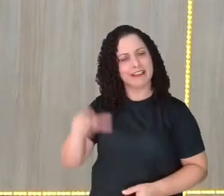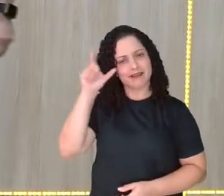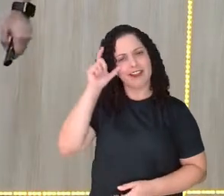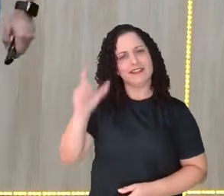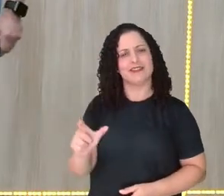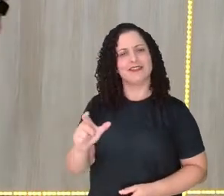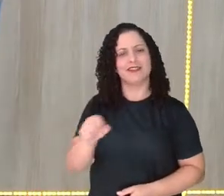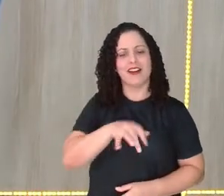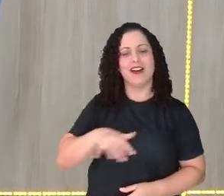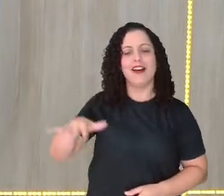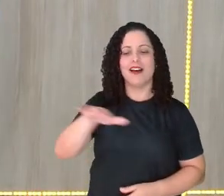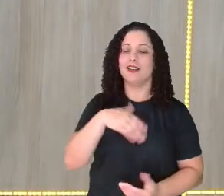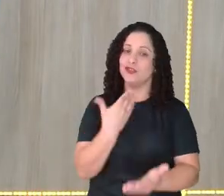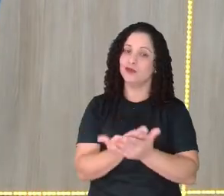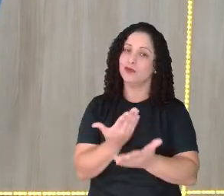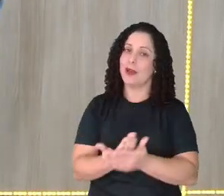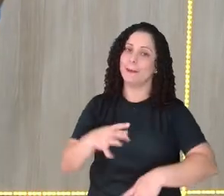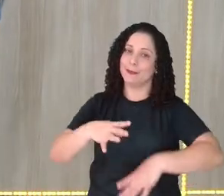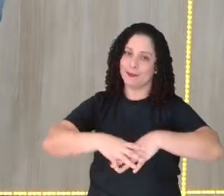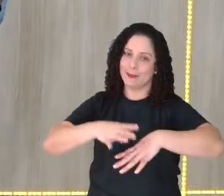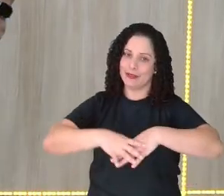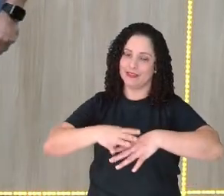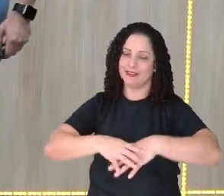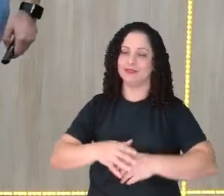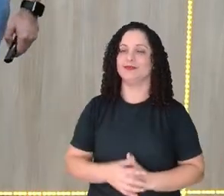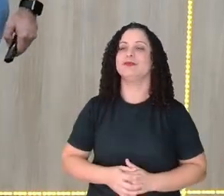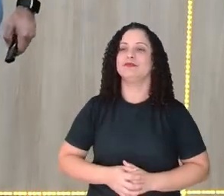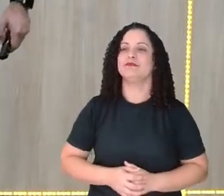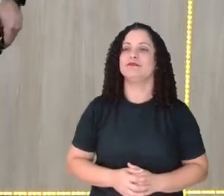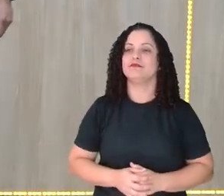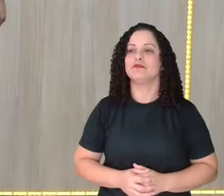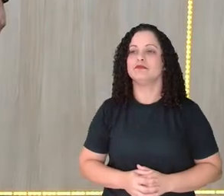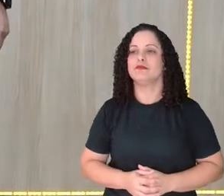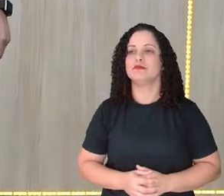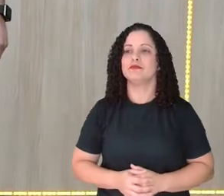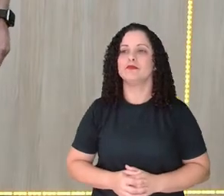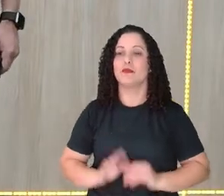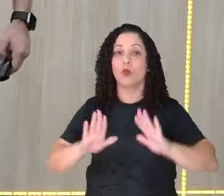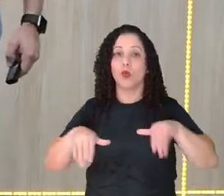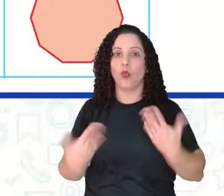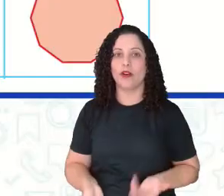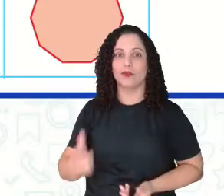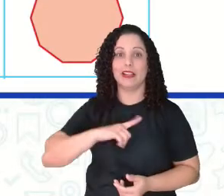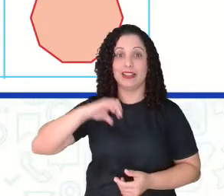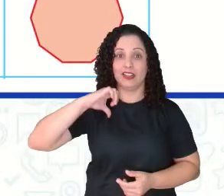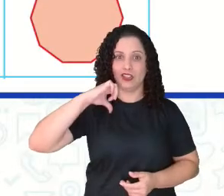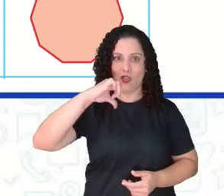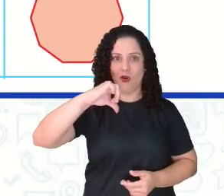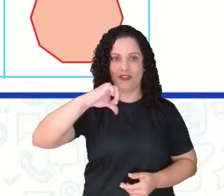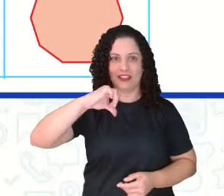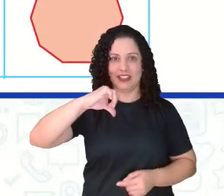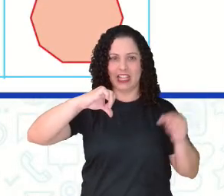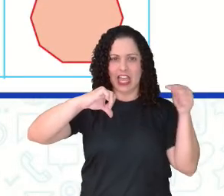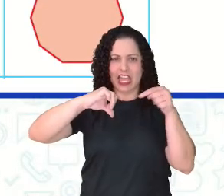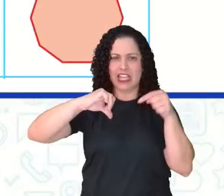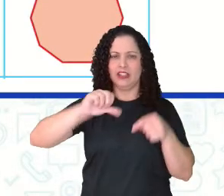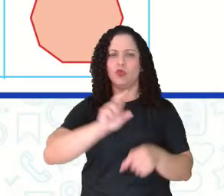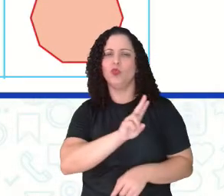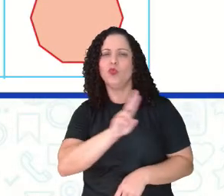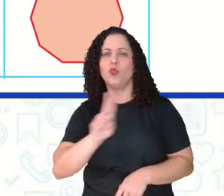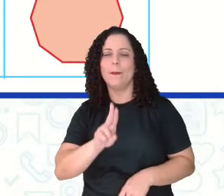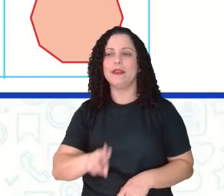da matemática voltada para a geometria. Quando um polígono ele tem aí 9 lados, a gente chama ele